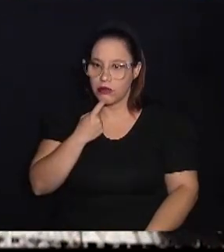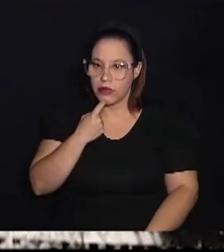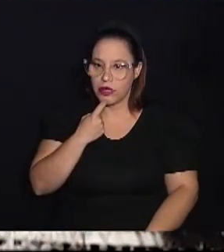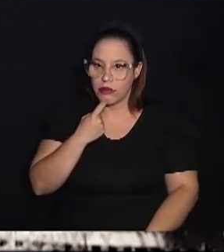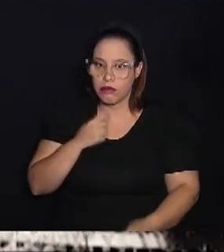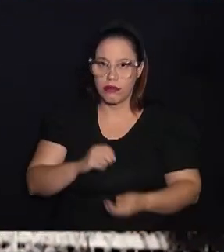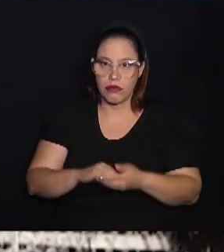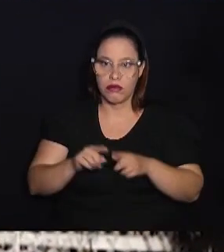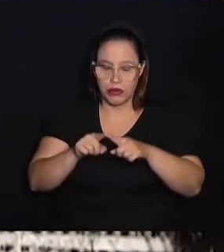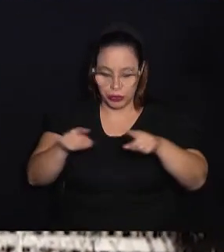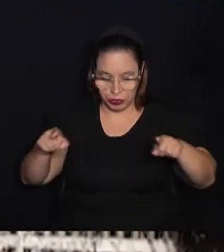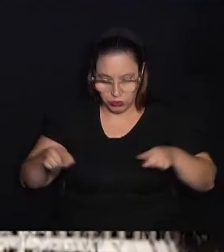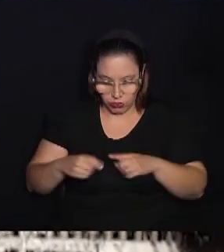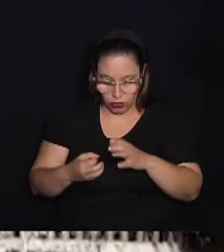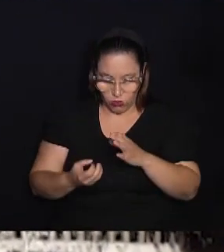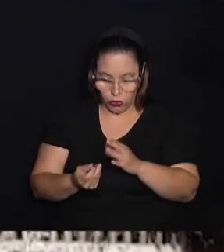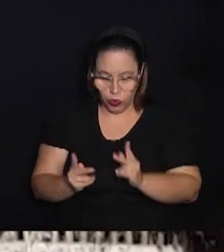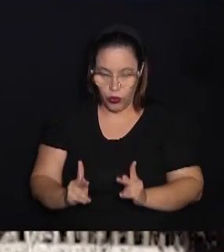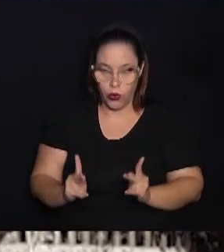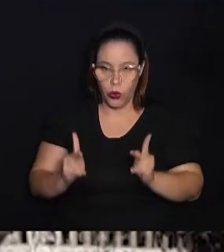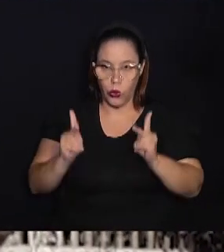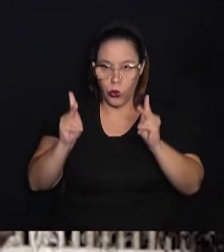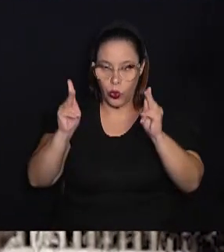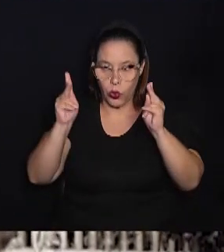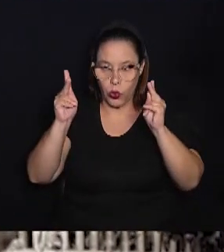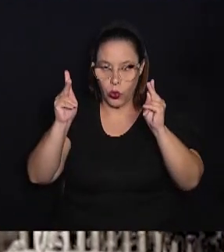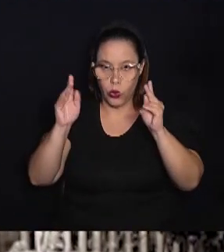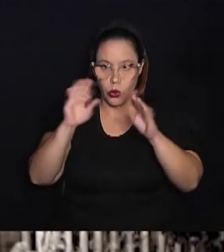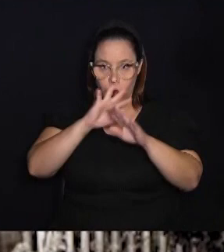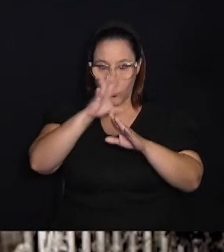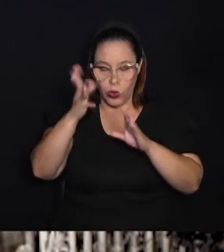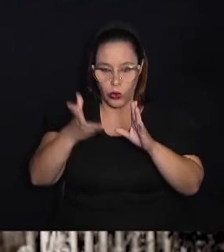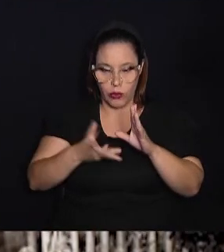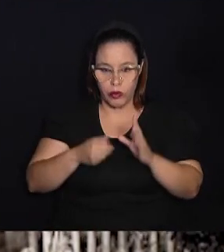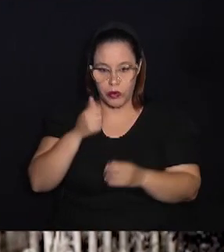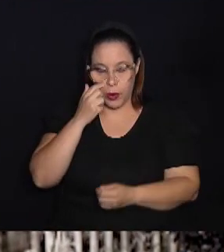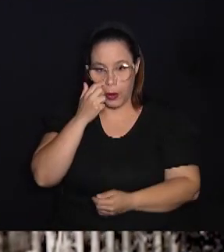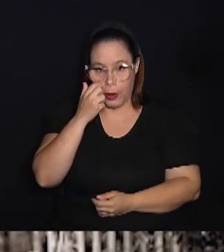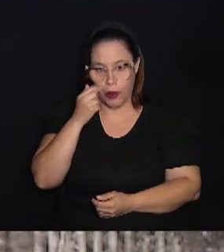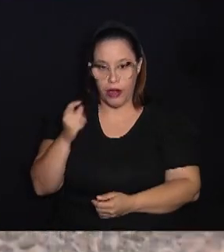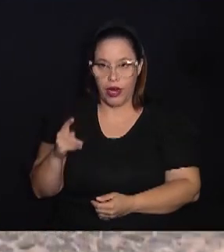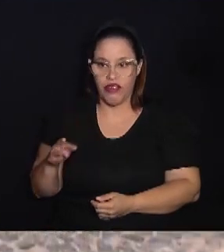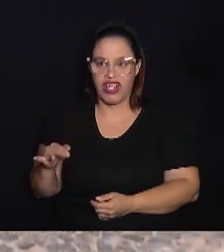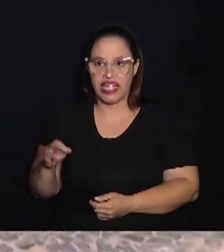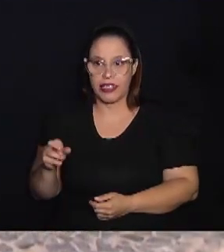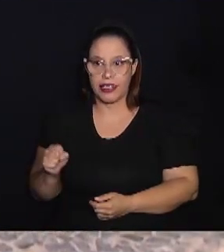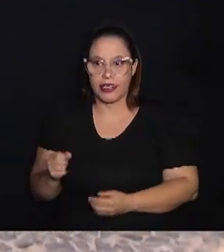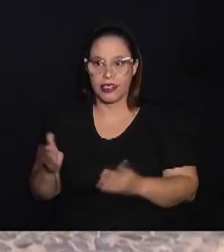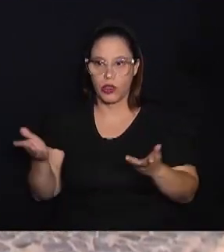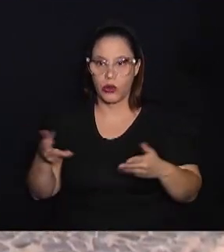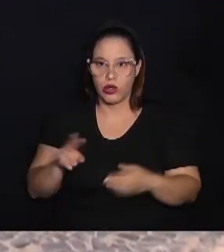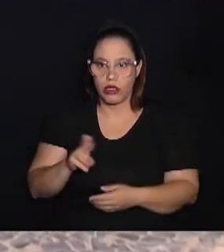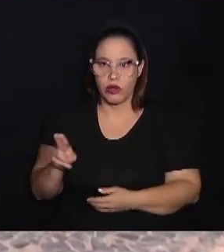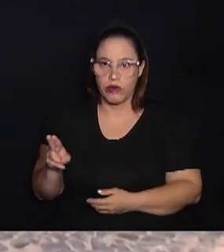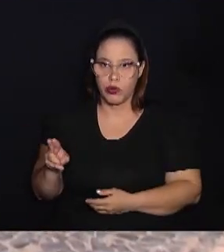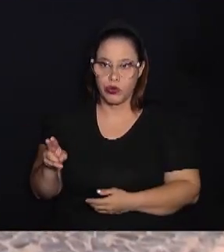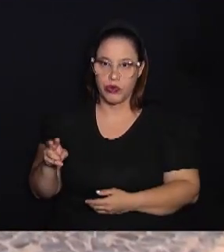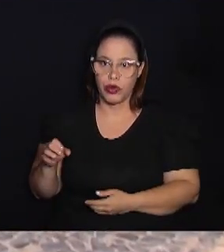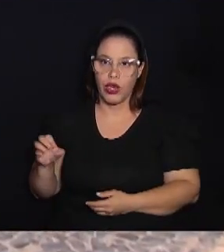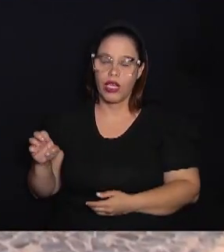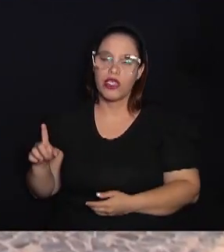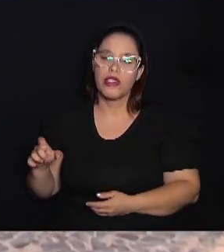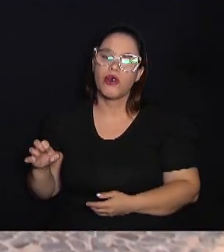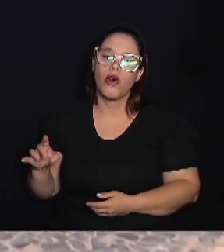O prédio, construído nos moldes da arquitetura clássica francesa, hoje tem o nome de Escola